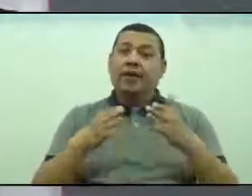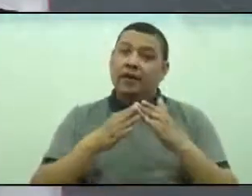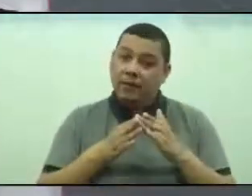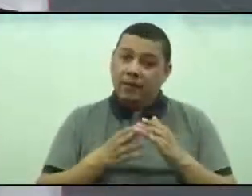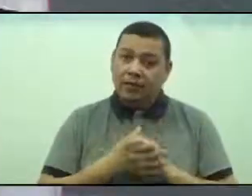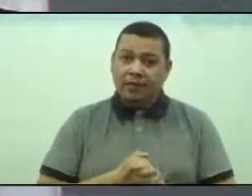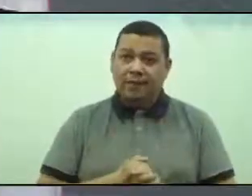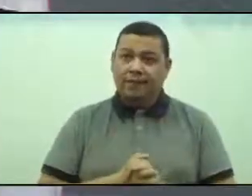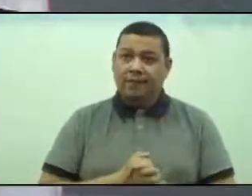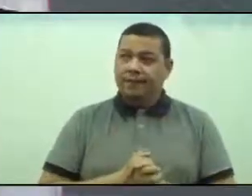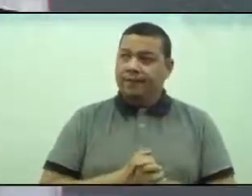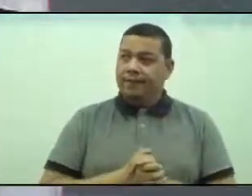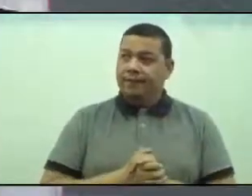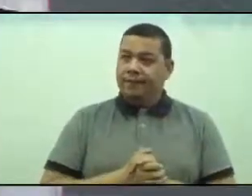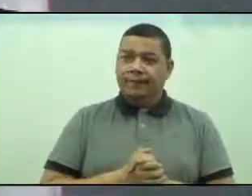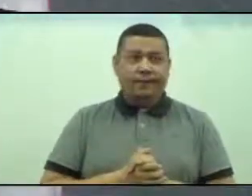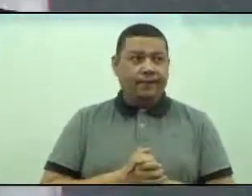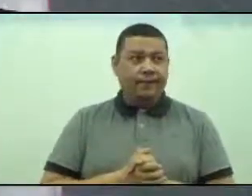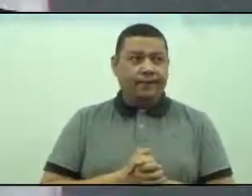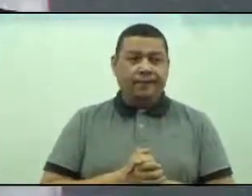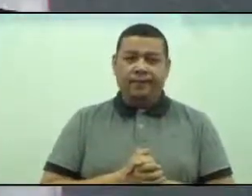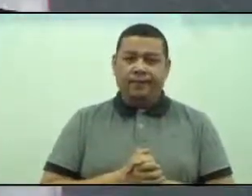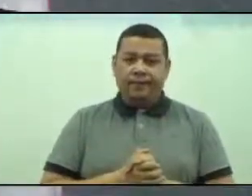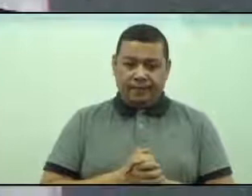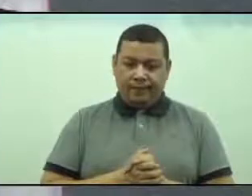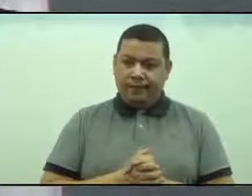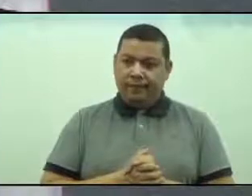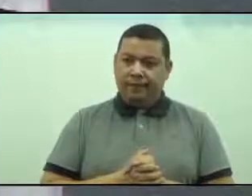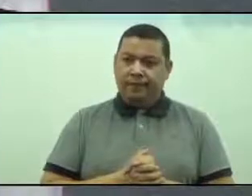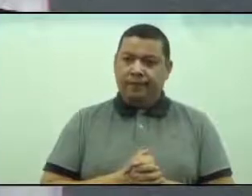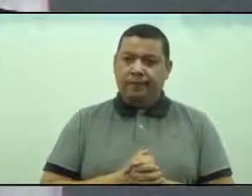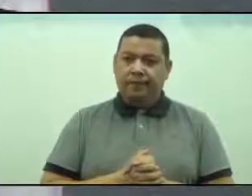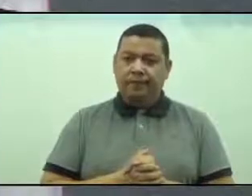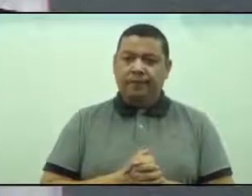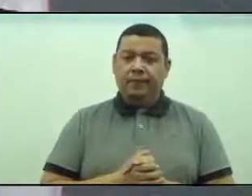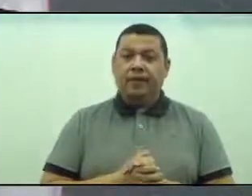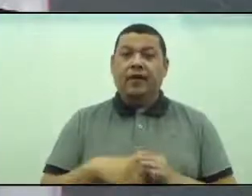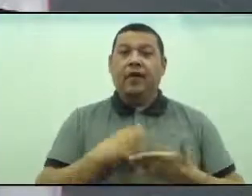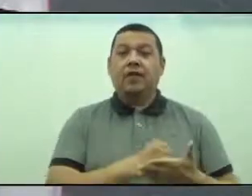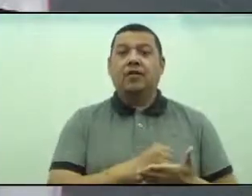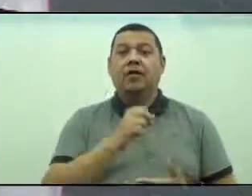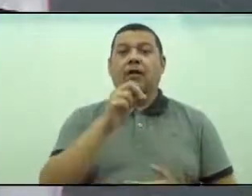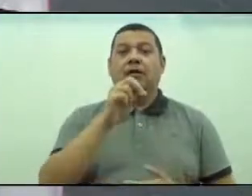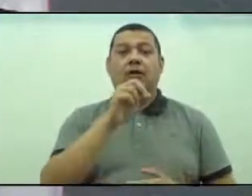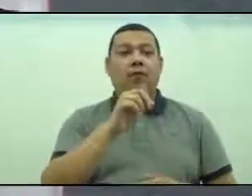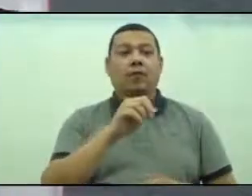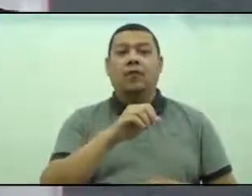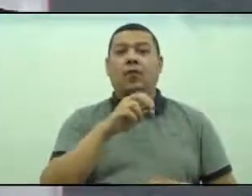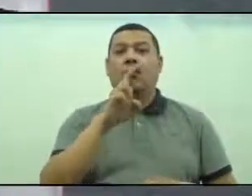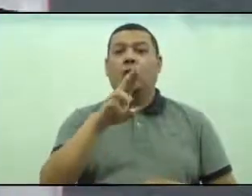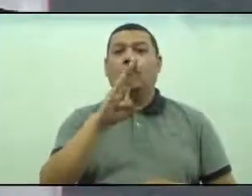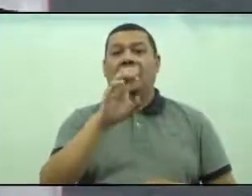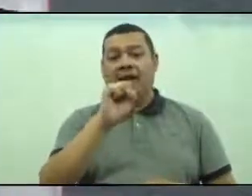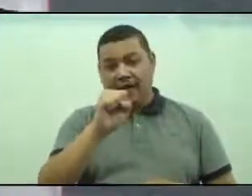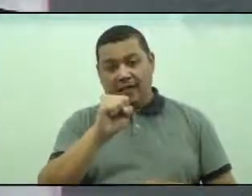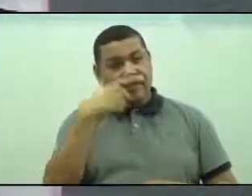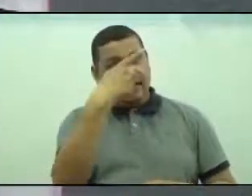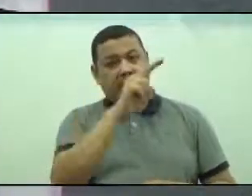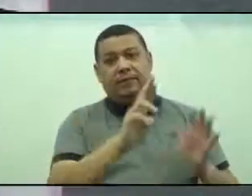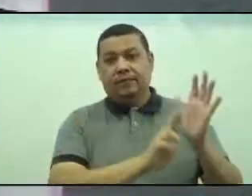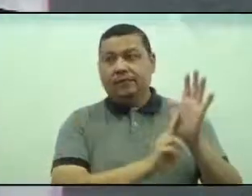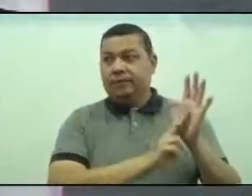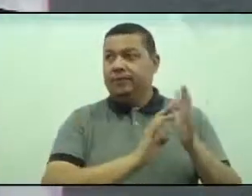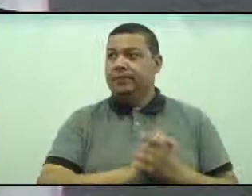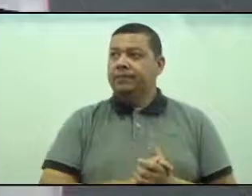disse que isso vai ser resolvido. No posto de saúde do Distrito Riozinho, tinha um Etios